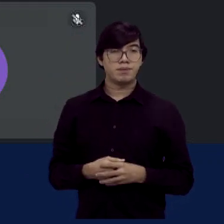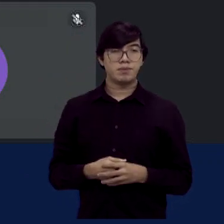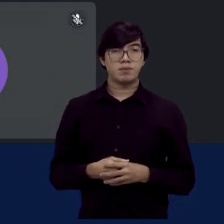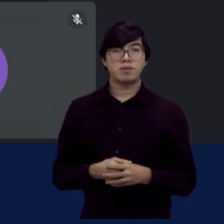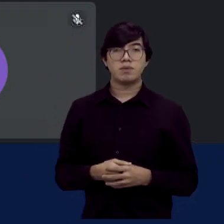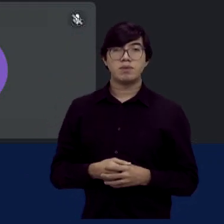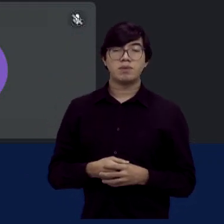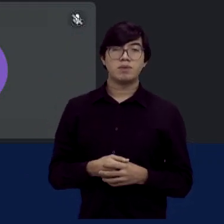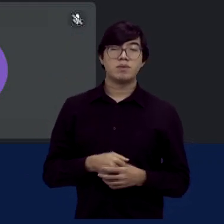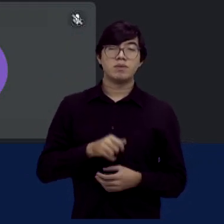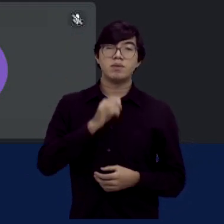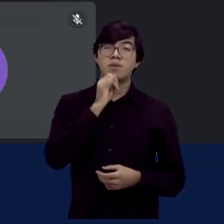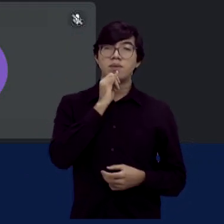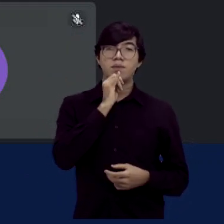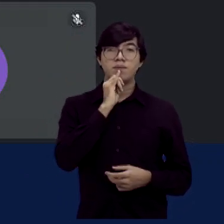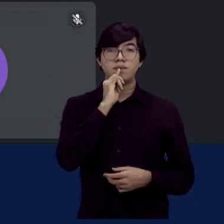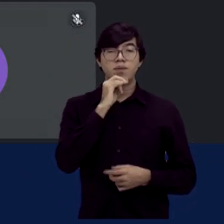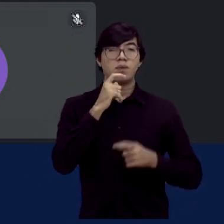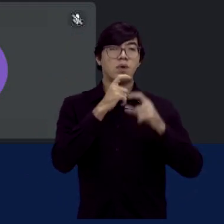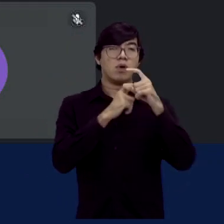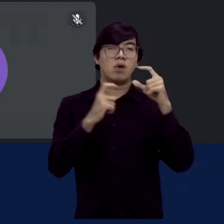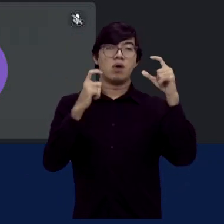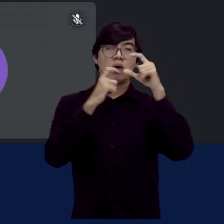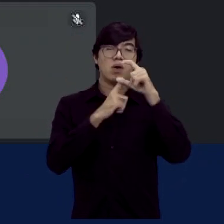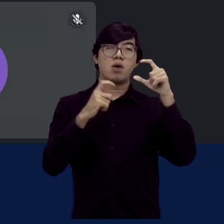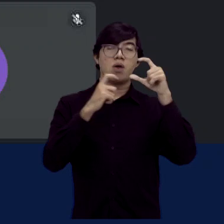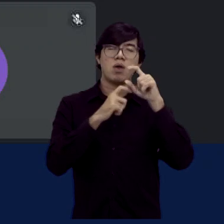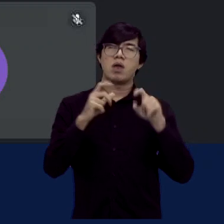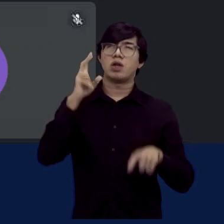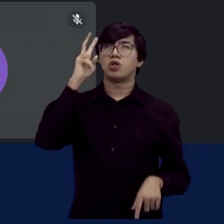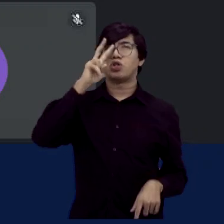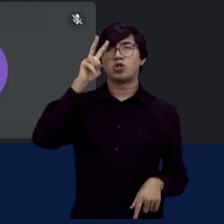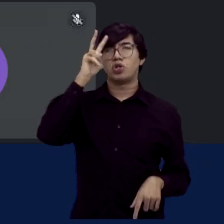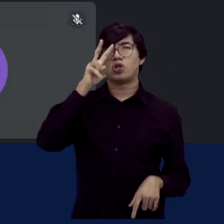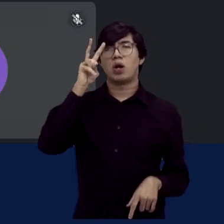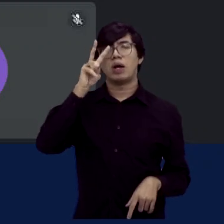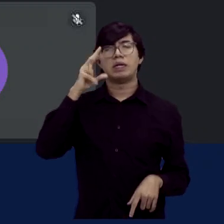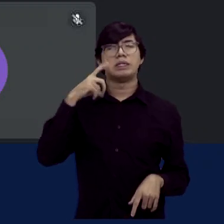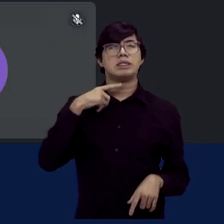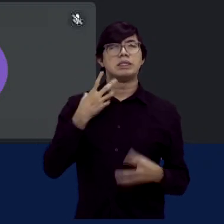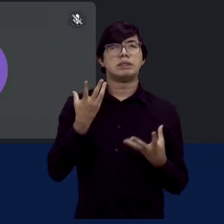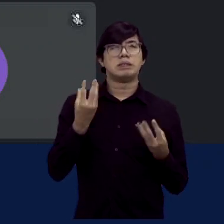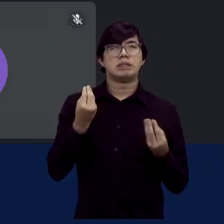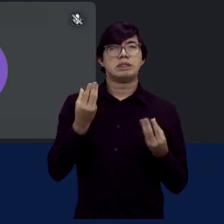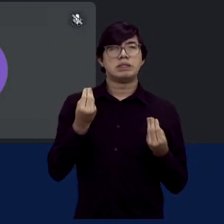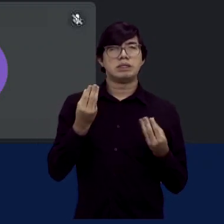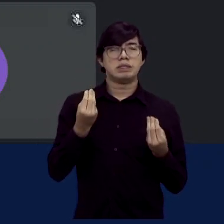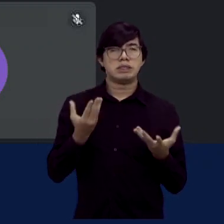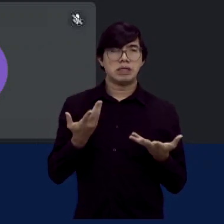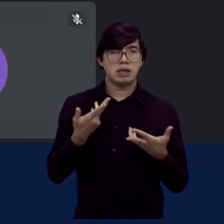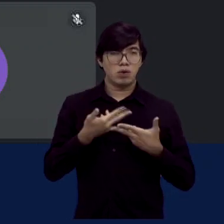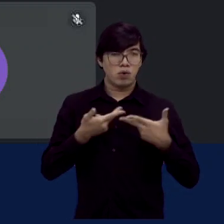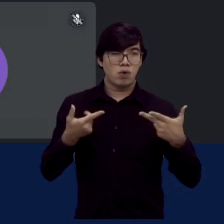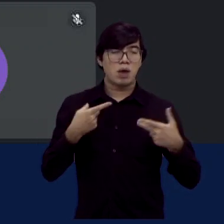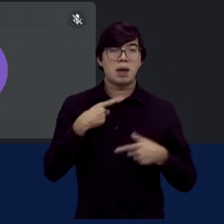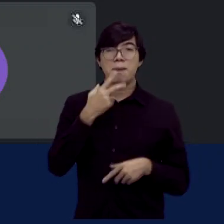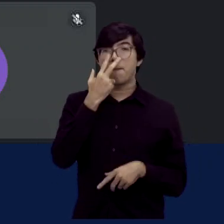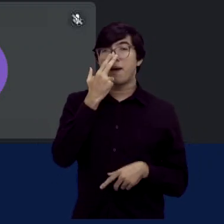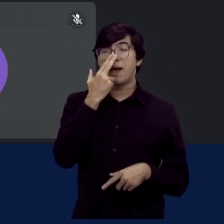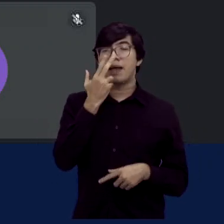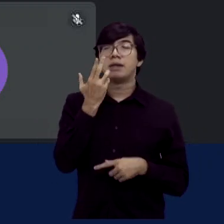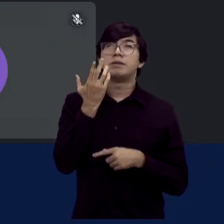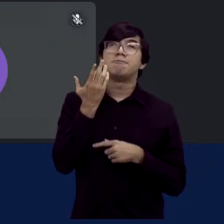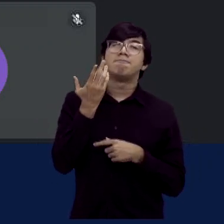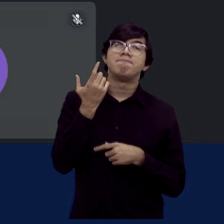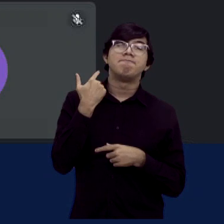grande navegação. O tema sobre o que eu quero dizer é minha bússola. Eu sei qual ponto que